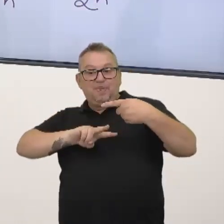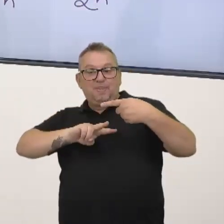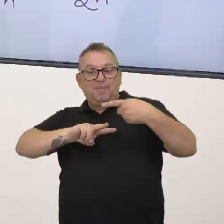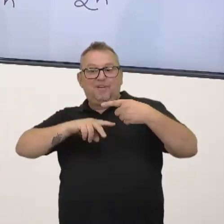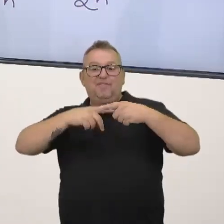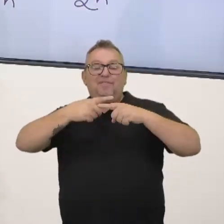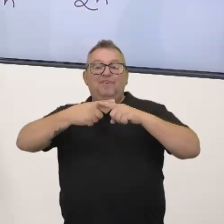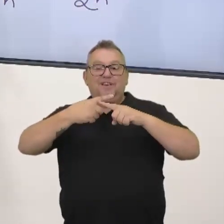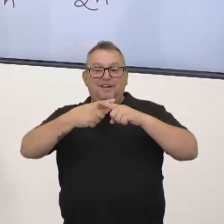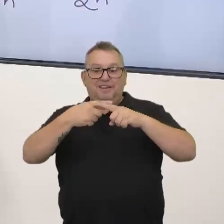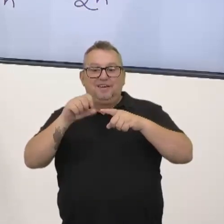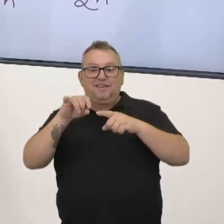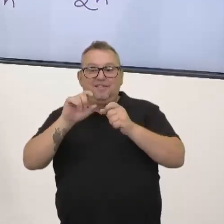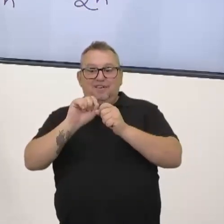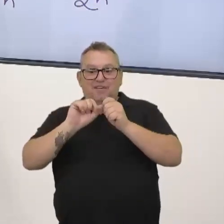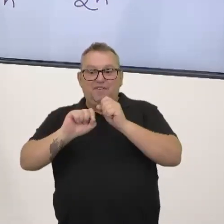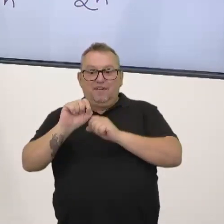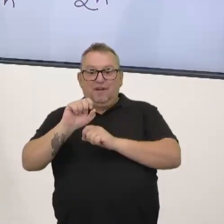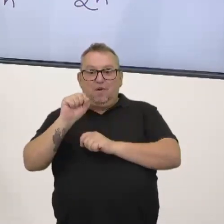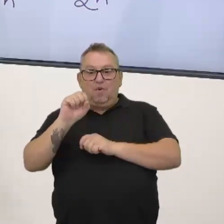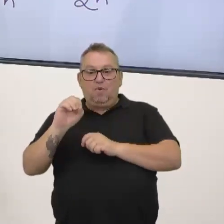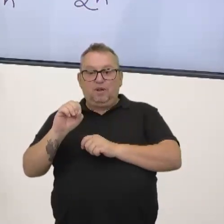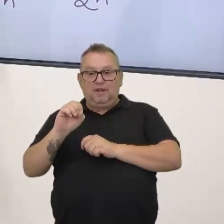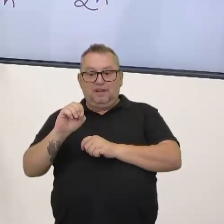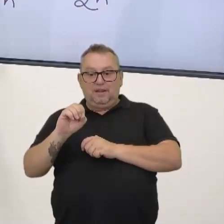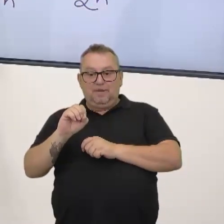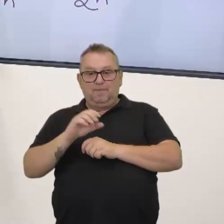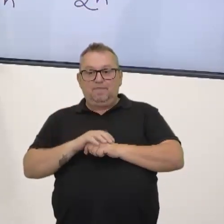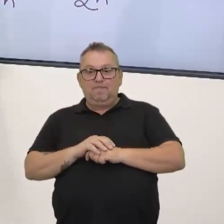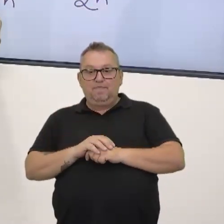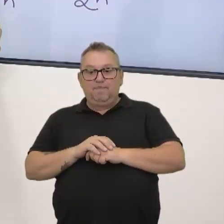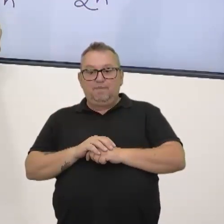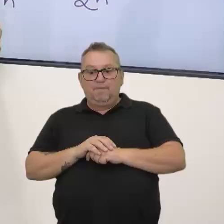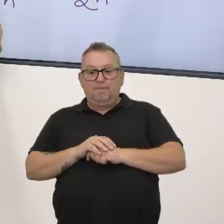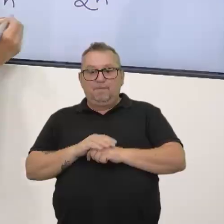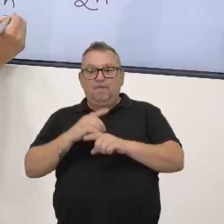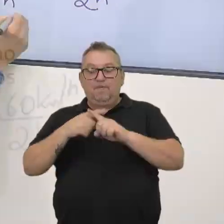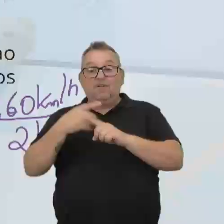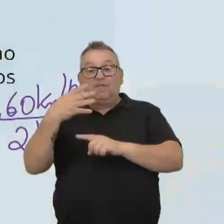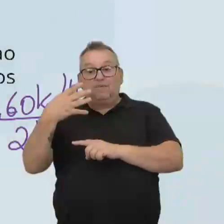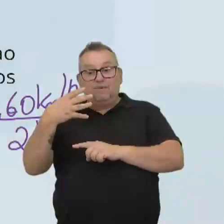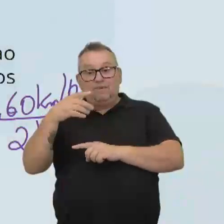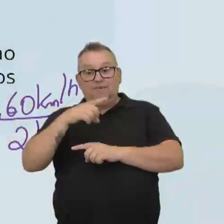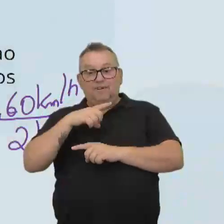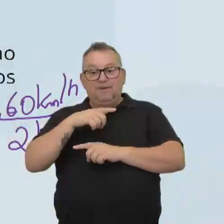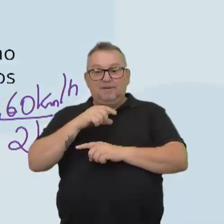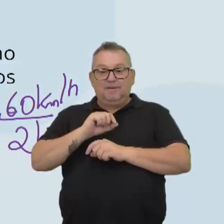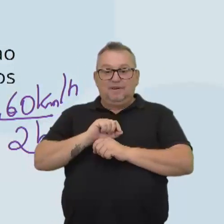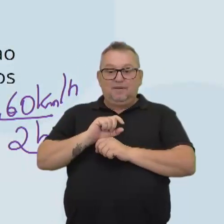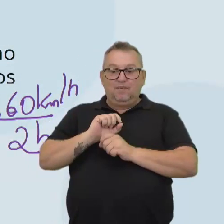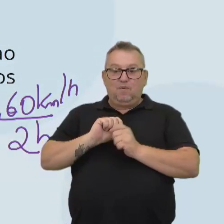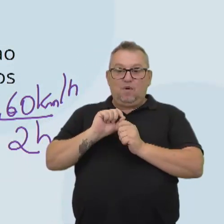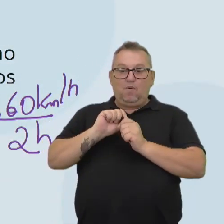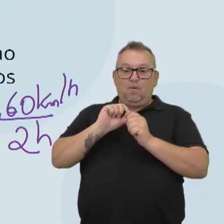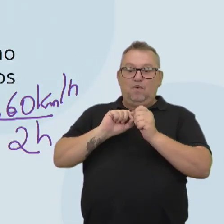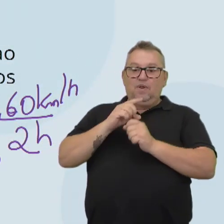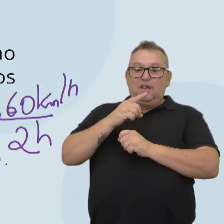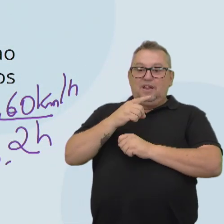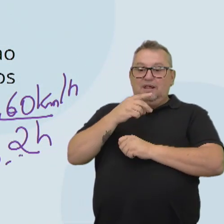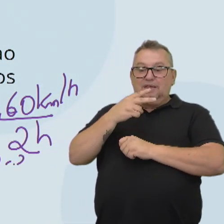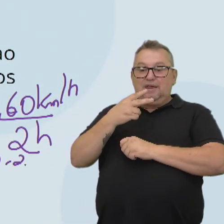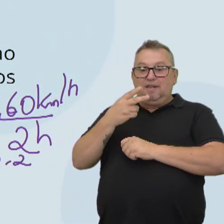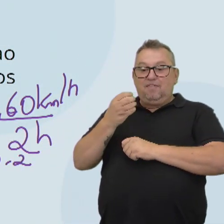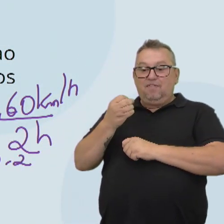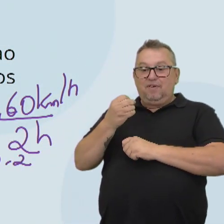outra. Exatamente. Ó. Se você fizer 80, que é uma grandeza, vezes 4, tem que ser igual a